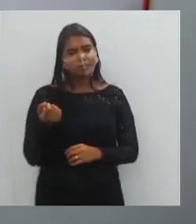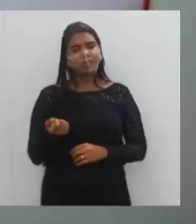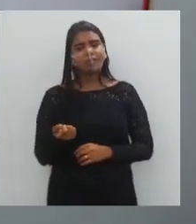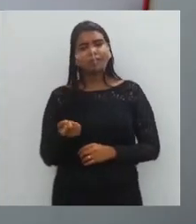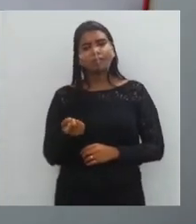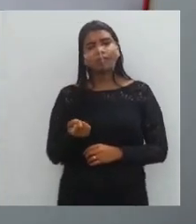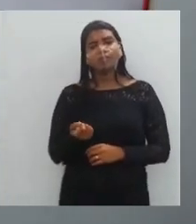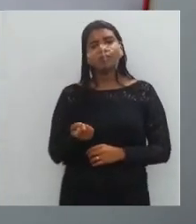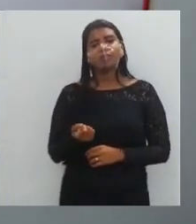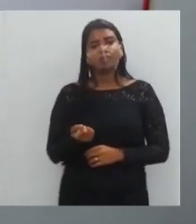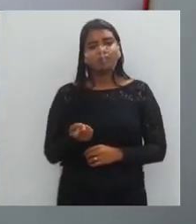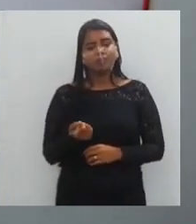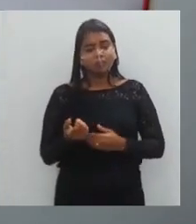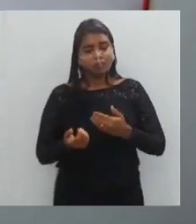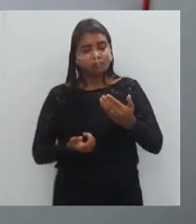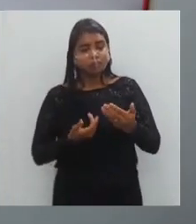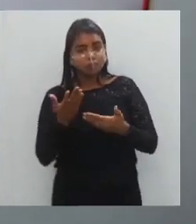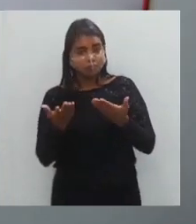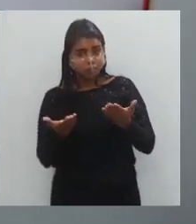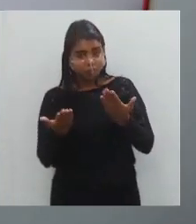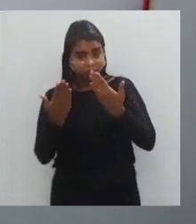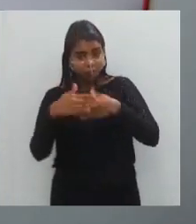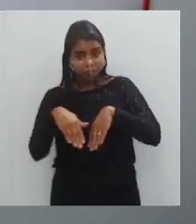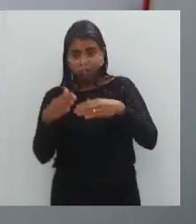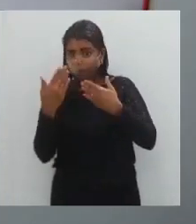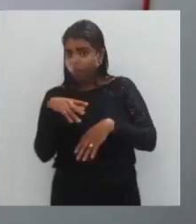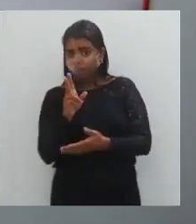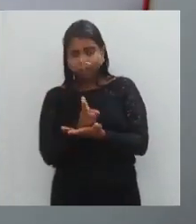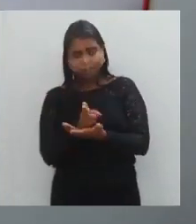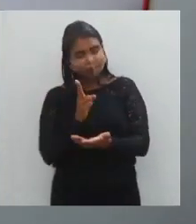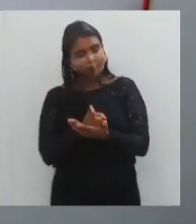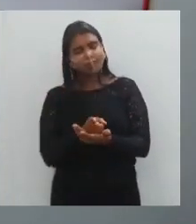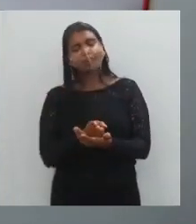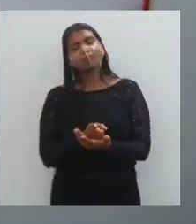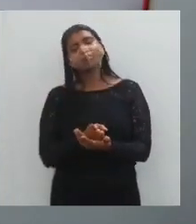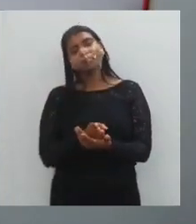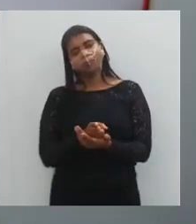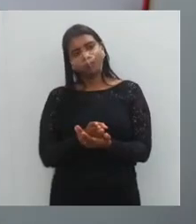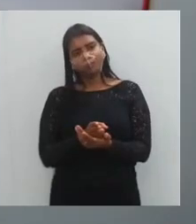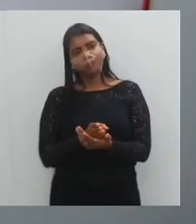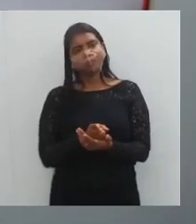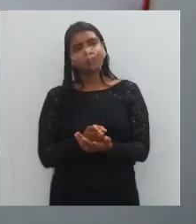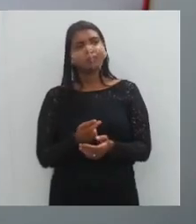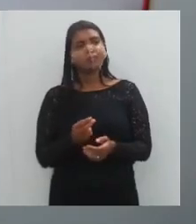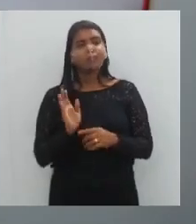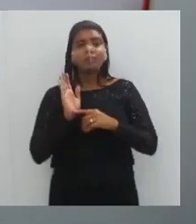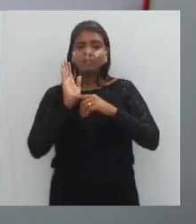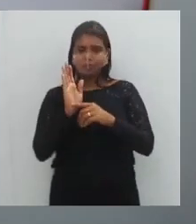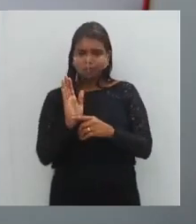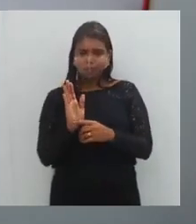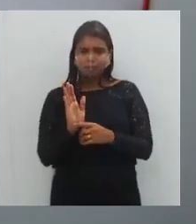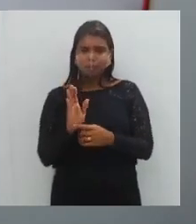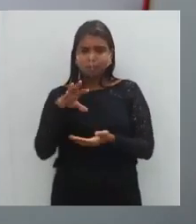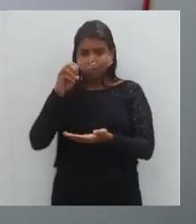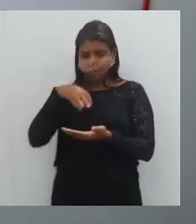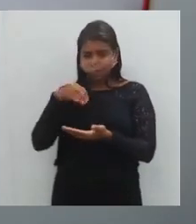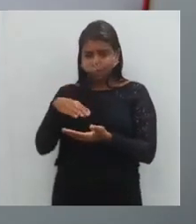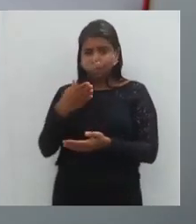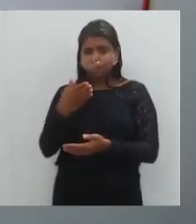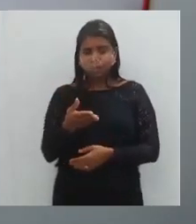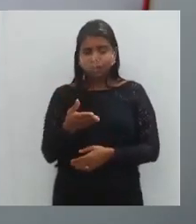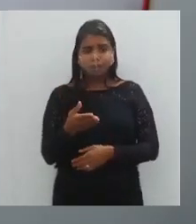são recorrentes em provas. Todas as questões que nós apresentamos aqui, vocês